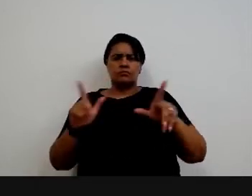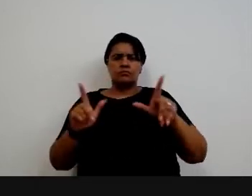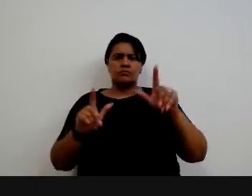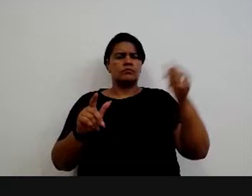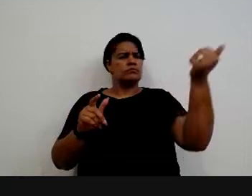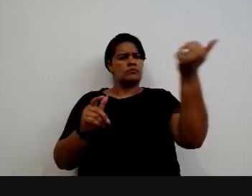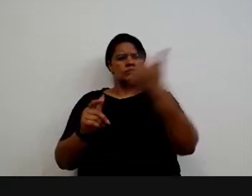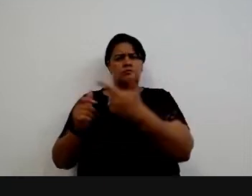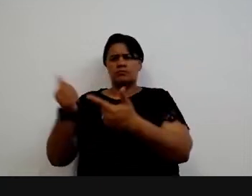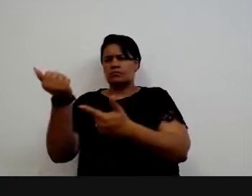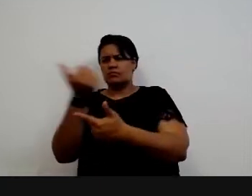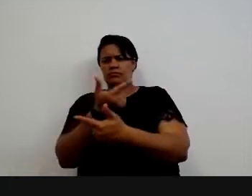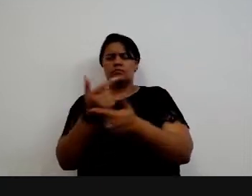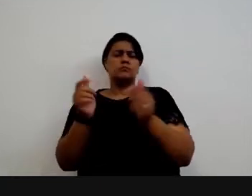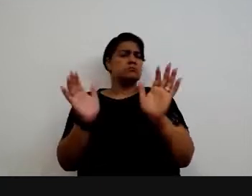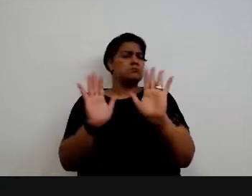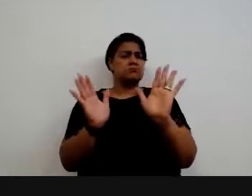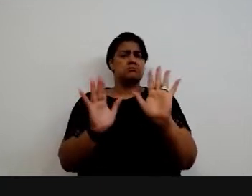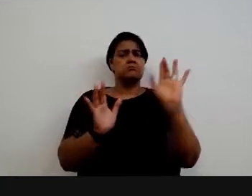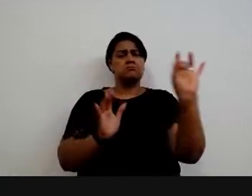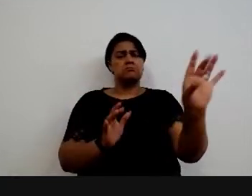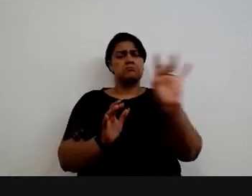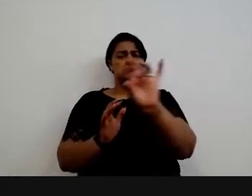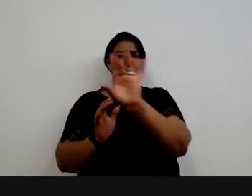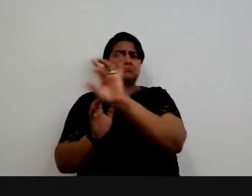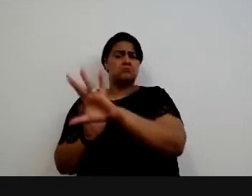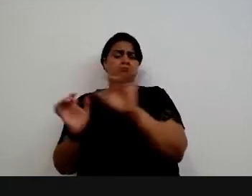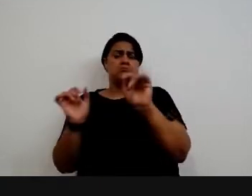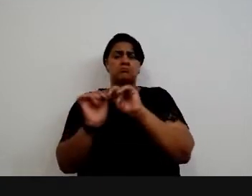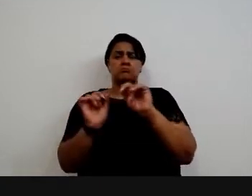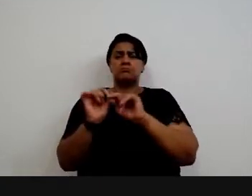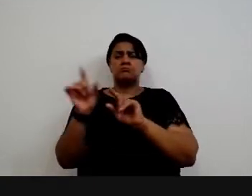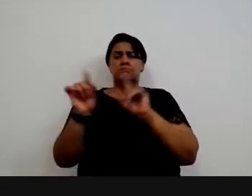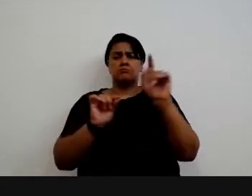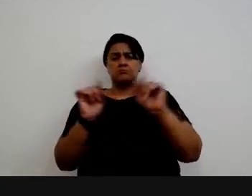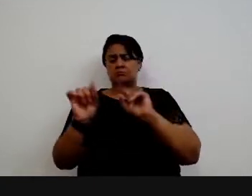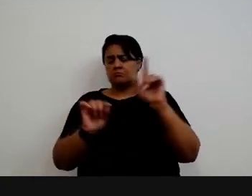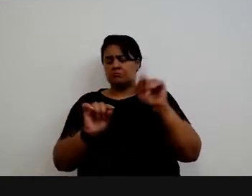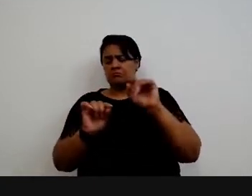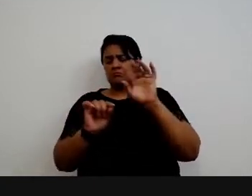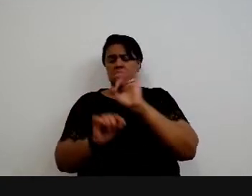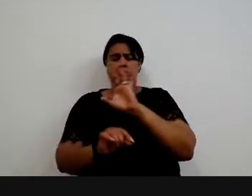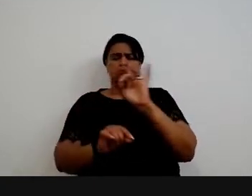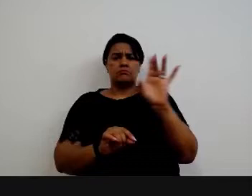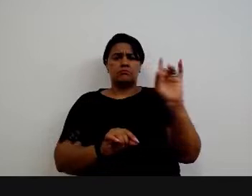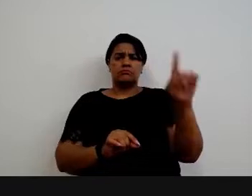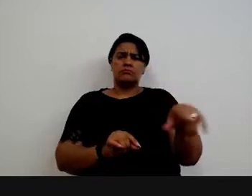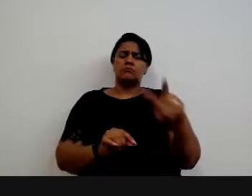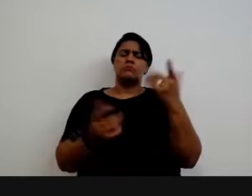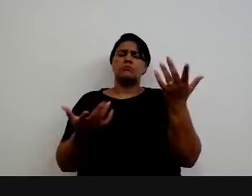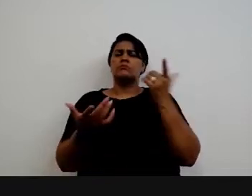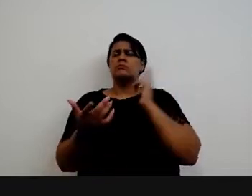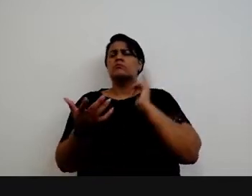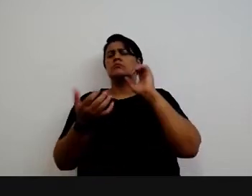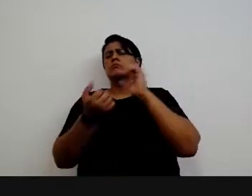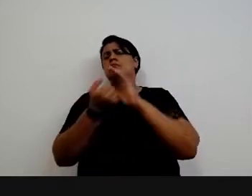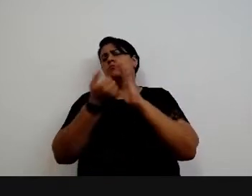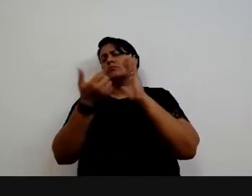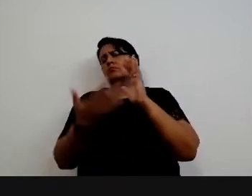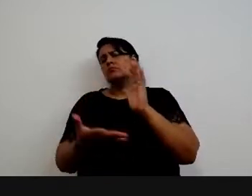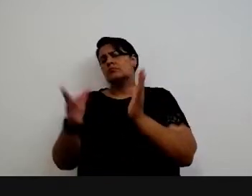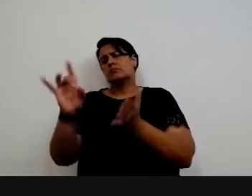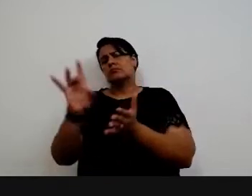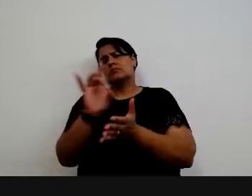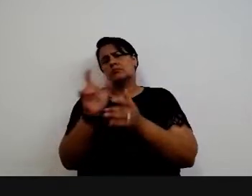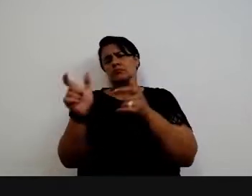melhor que o outro, cada qual faz a sua escolha de acordo com o que dá conta de fazer, de acordo com as características